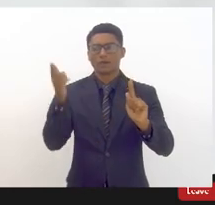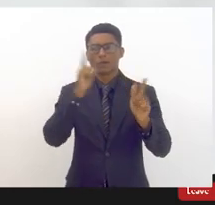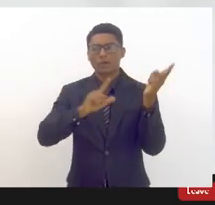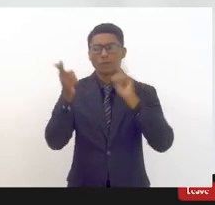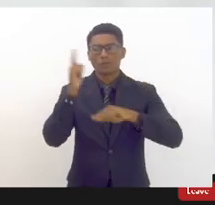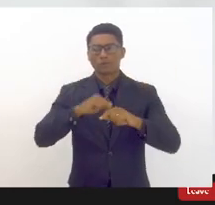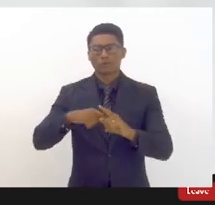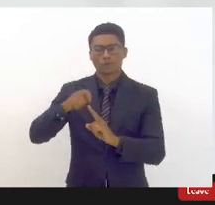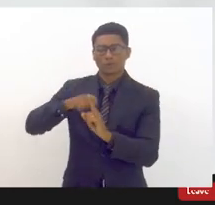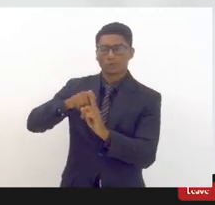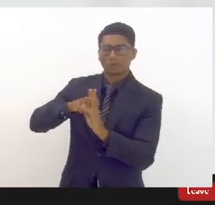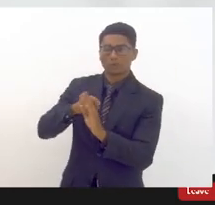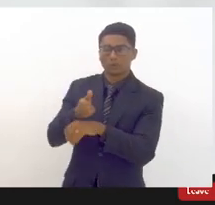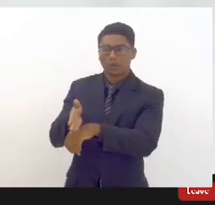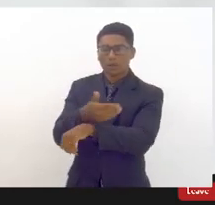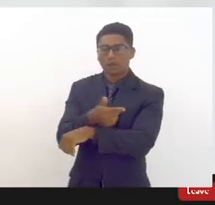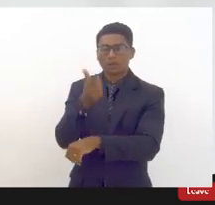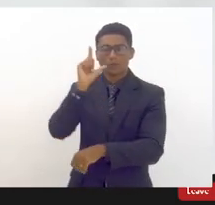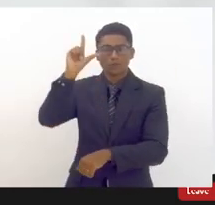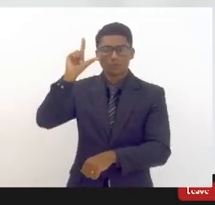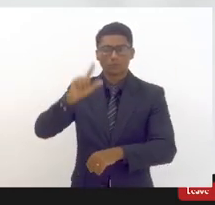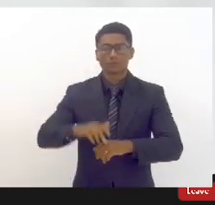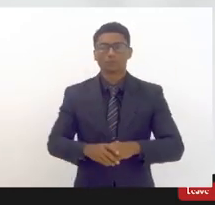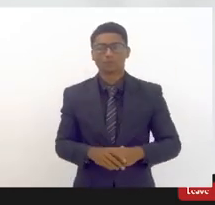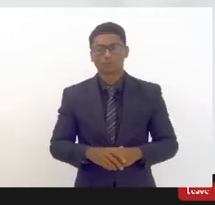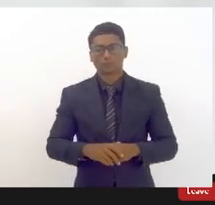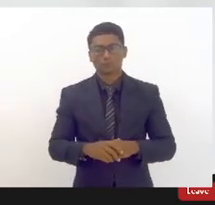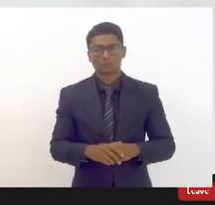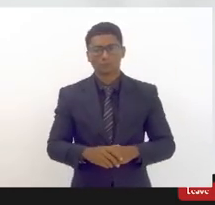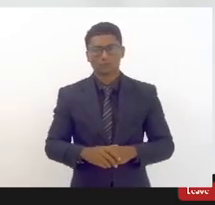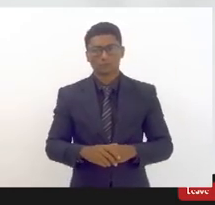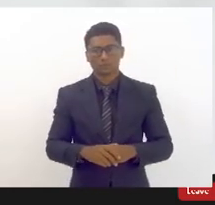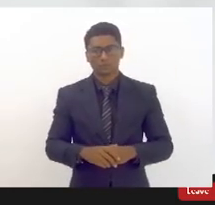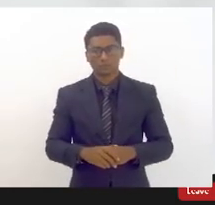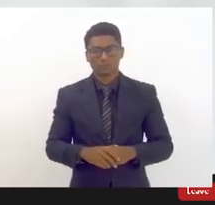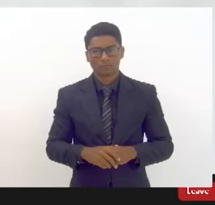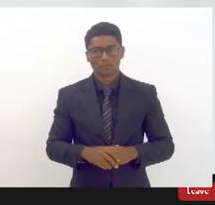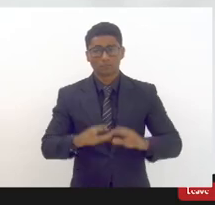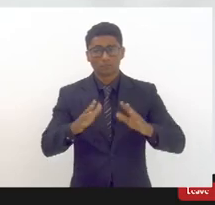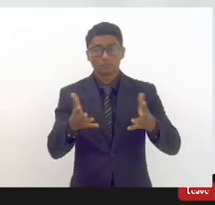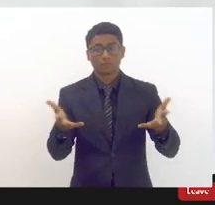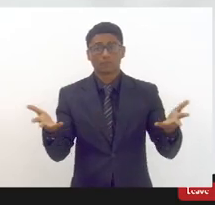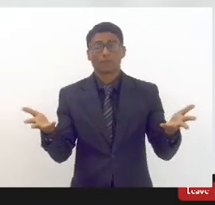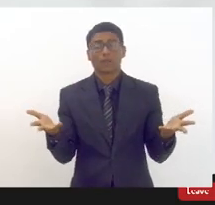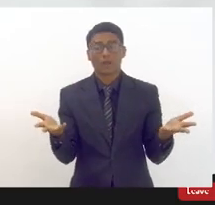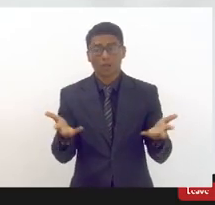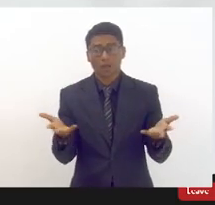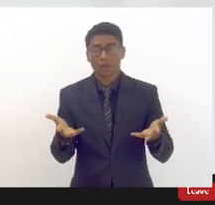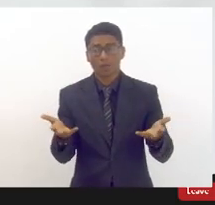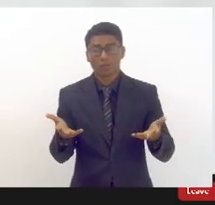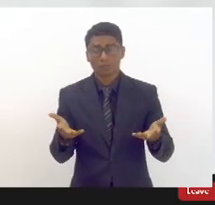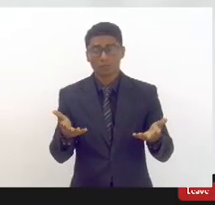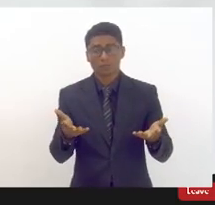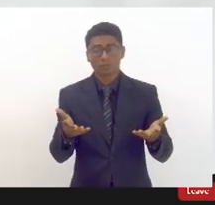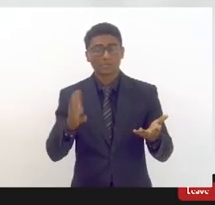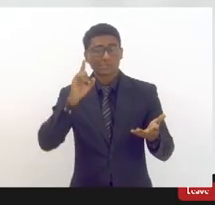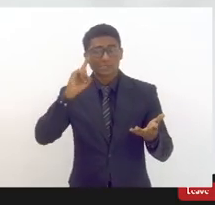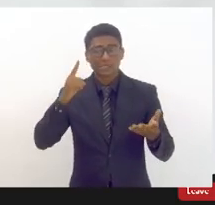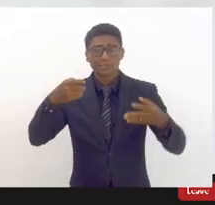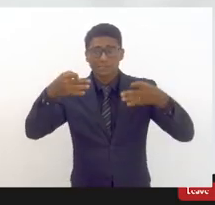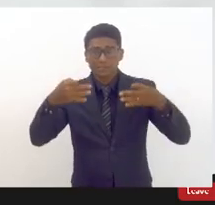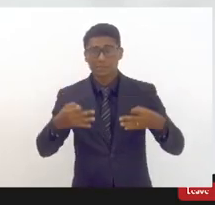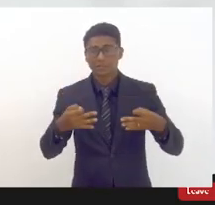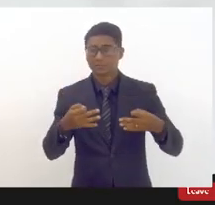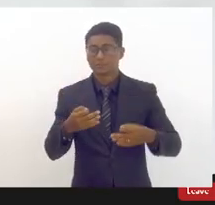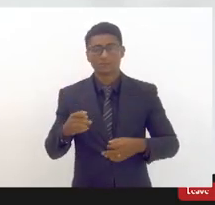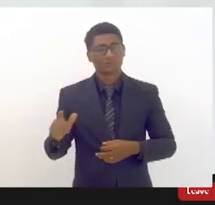de antecipação, é o que está previsto no cronograma. Mas, neste momento, a gente não tem um cronograma fechado de até a